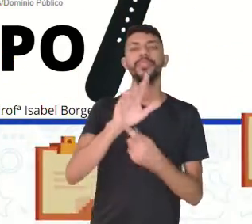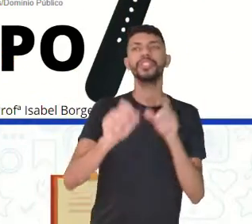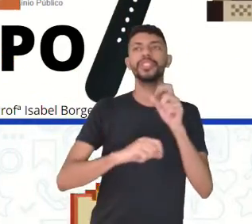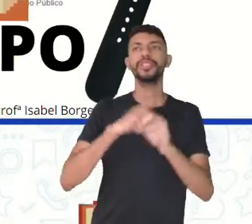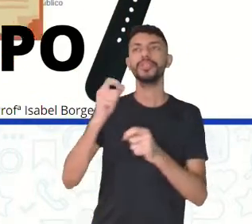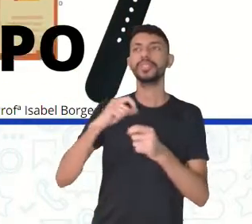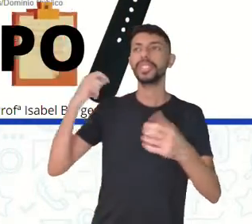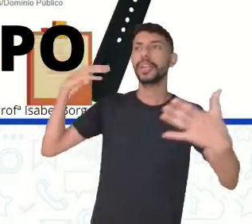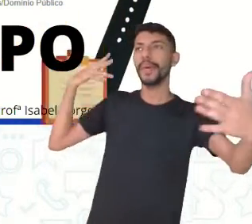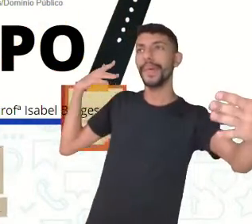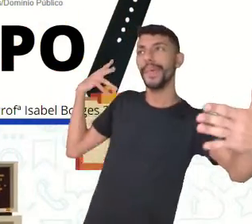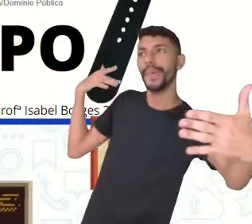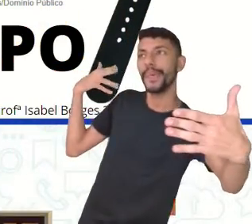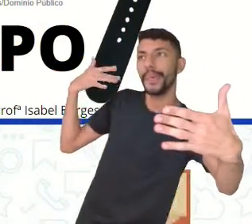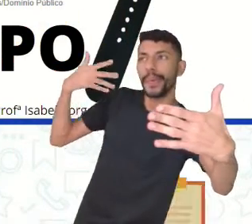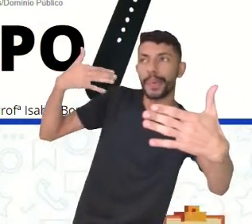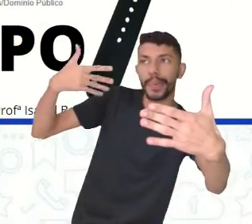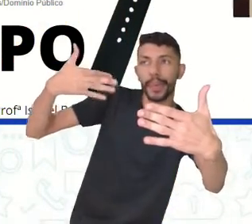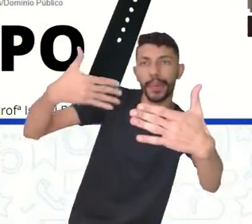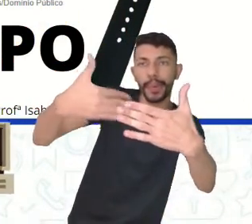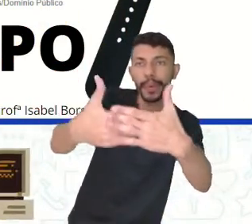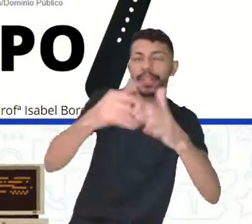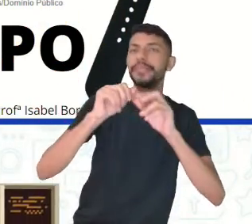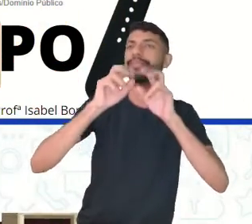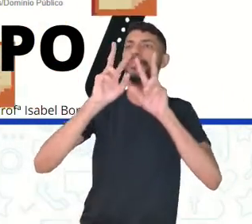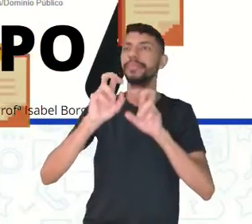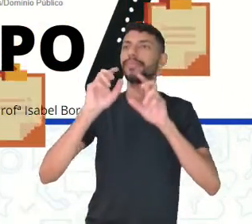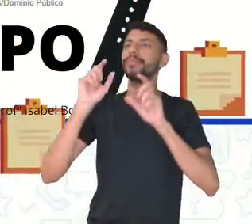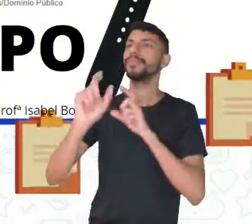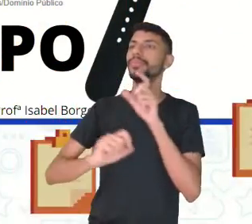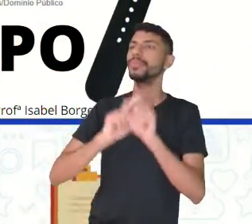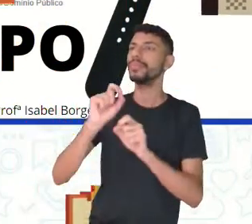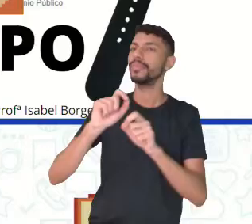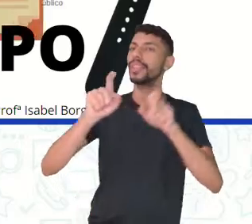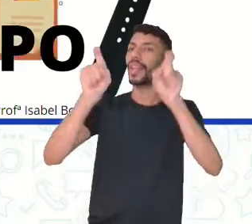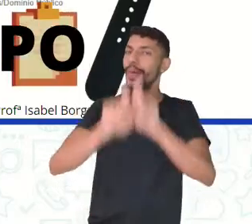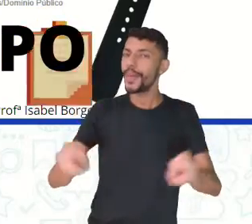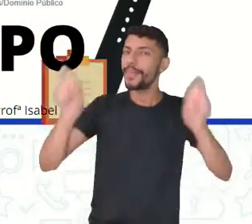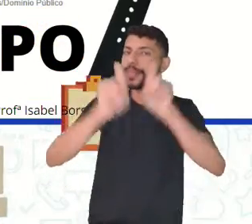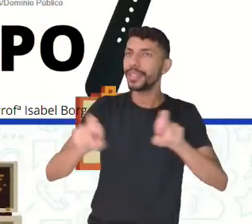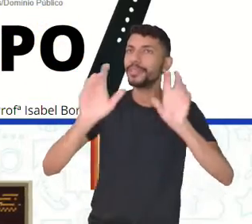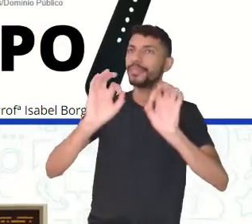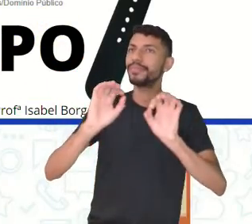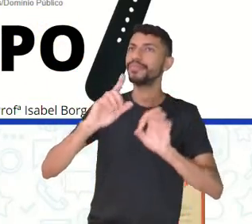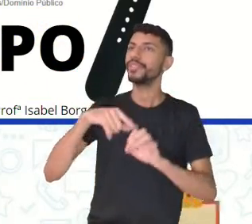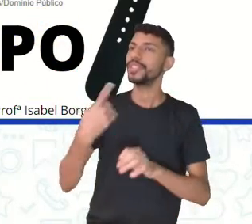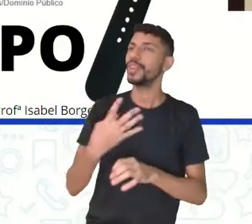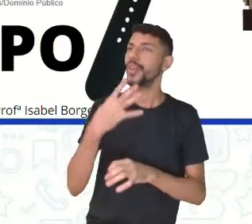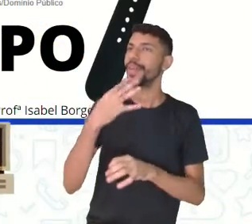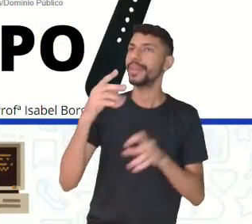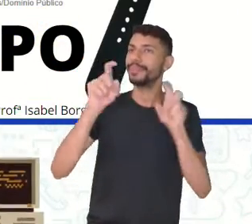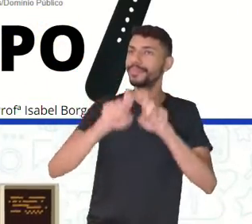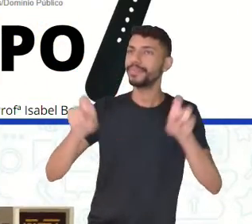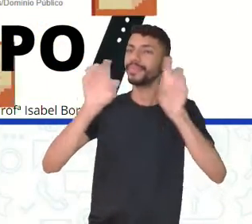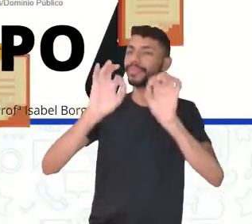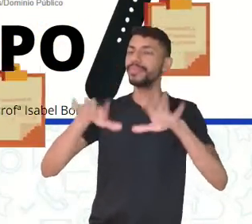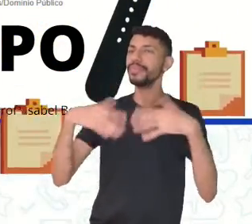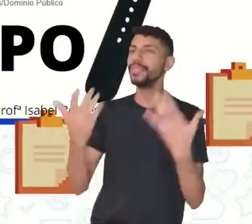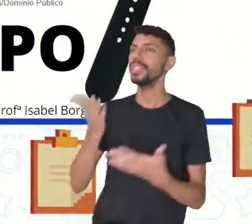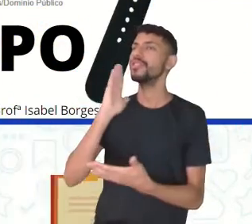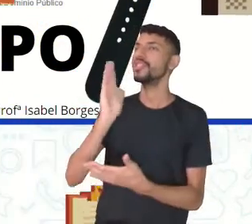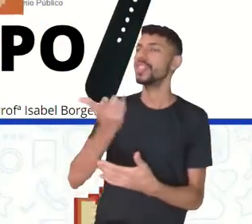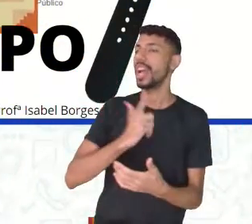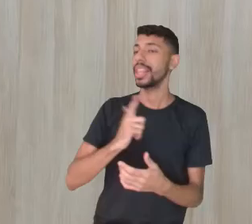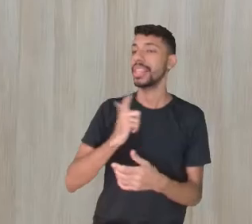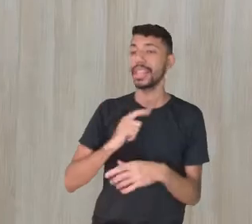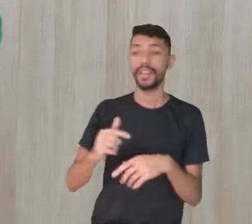tempo no que diz respeito, né? A gente vai chamar de computador, né? A gente chama normalmente isso. Então, ele já ocupou uma